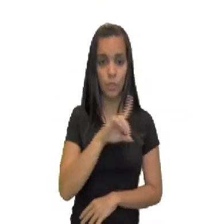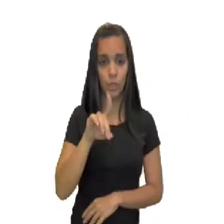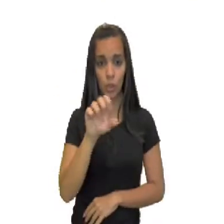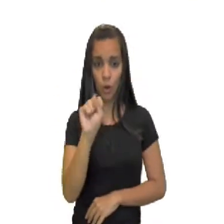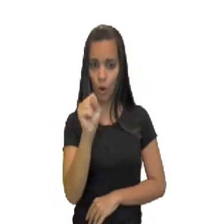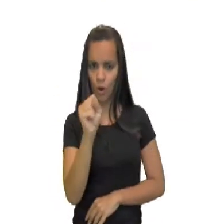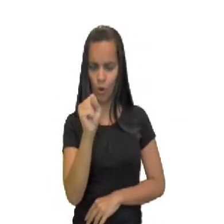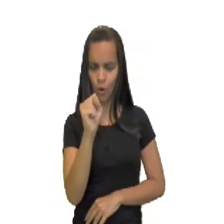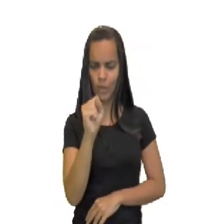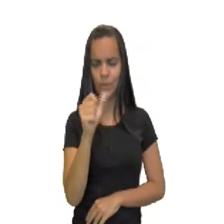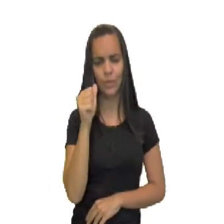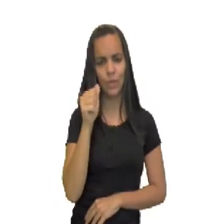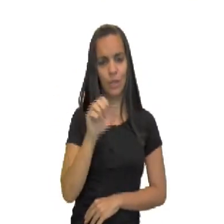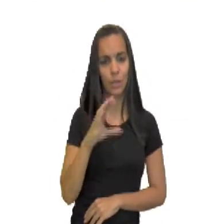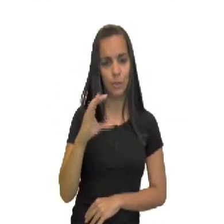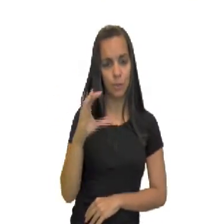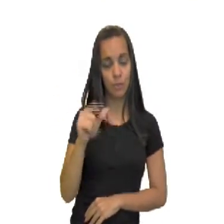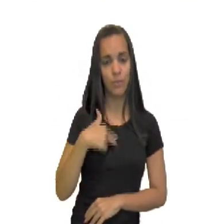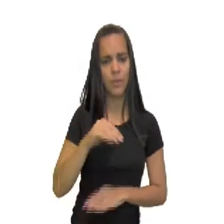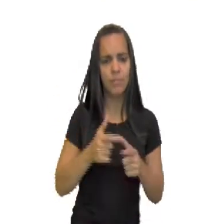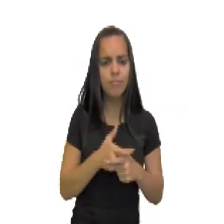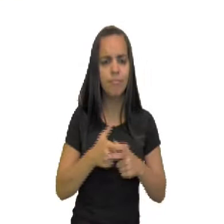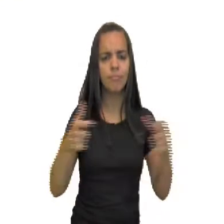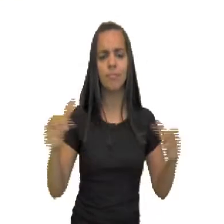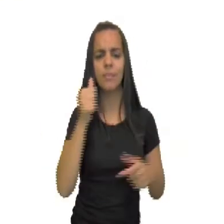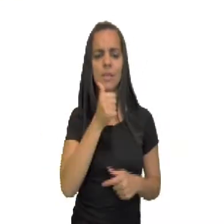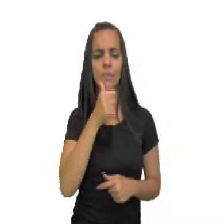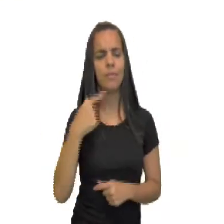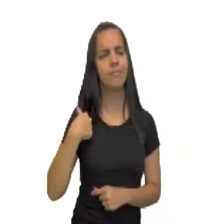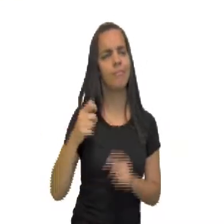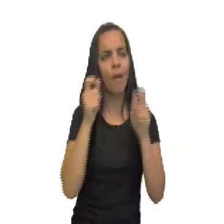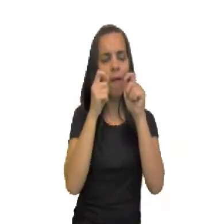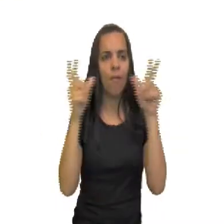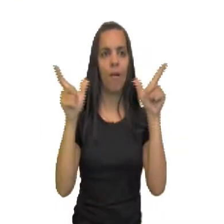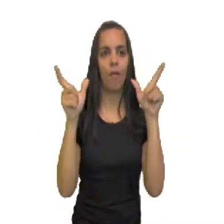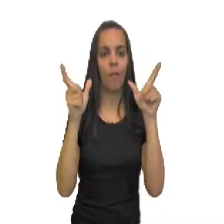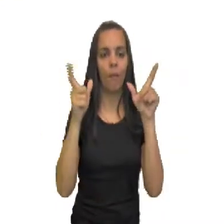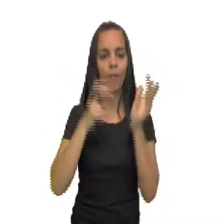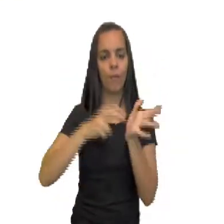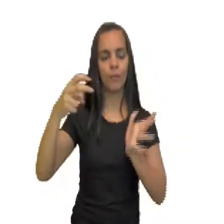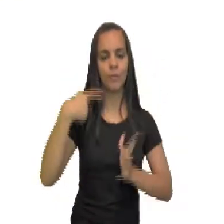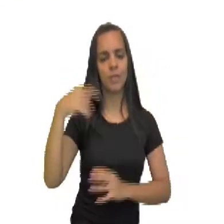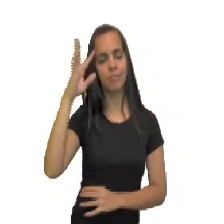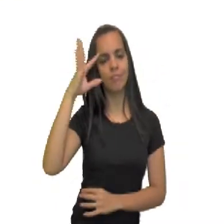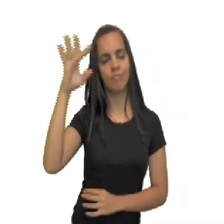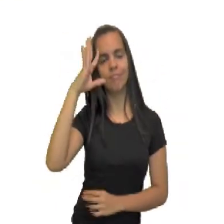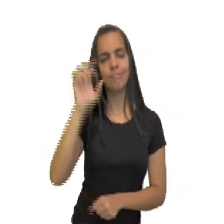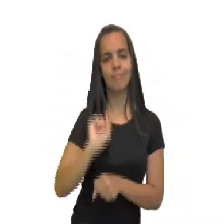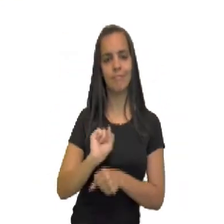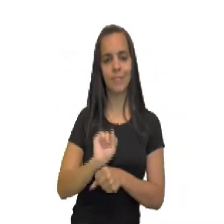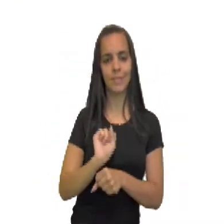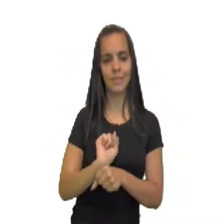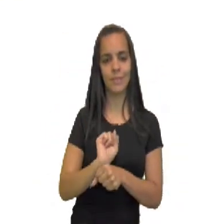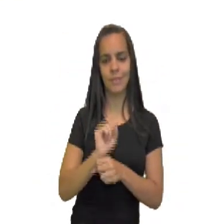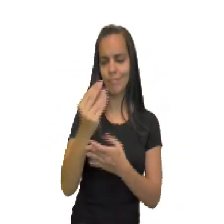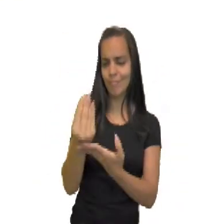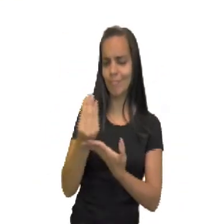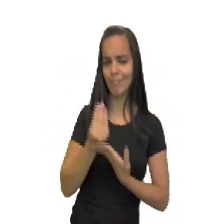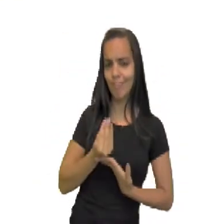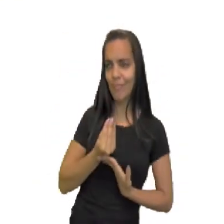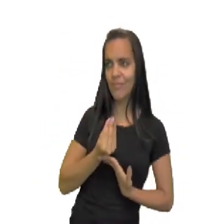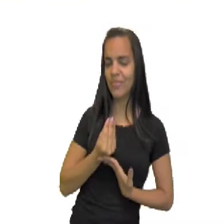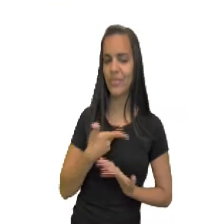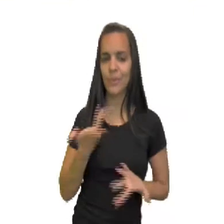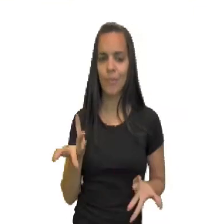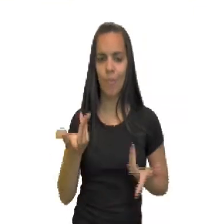a maioria das mulheres acordam com uma expectativa que receberão algum mimo,